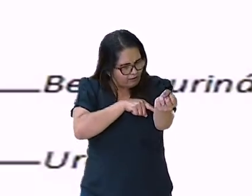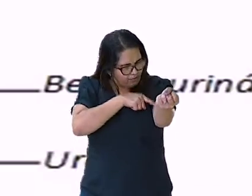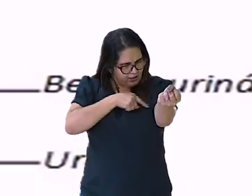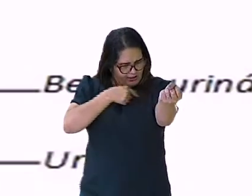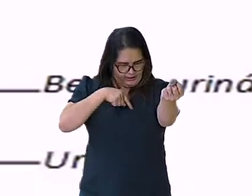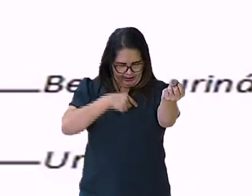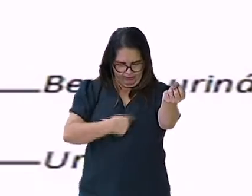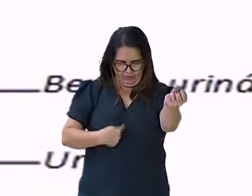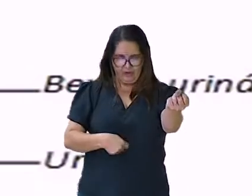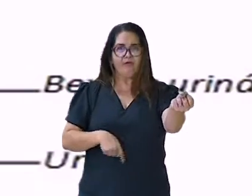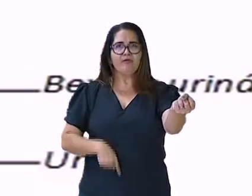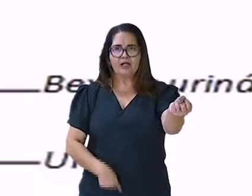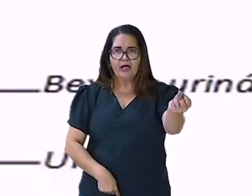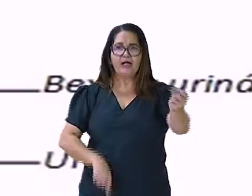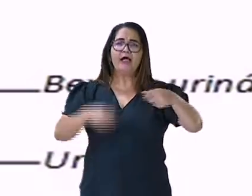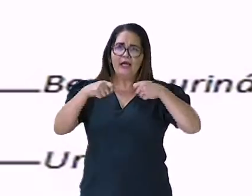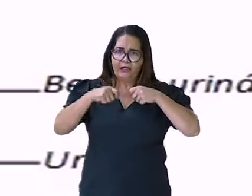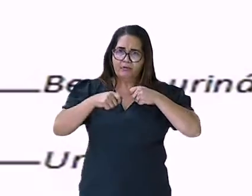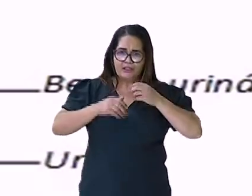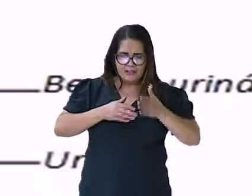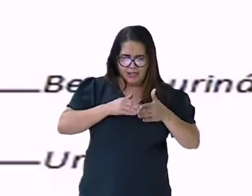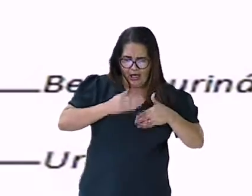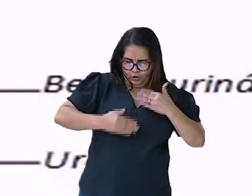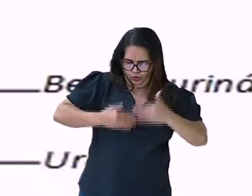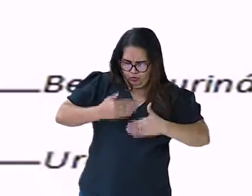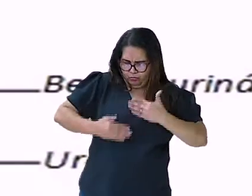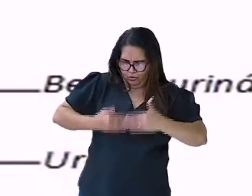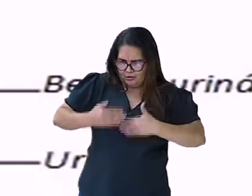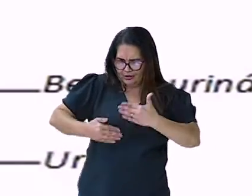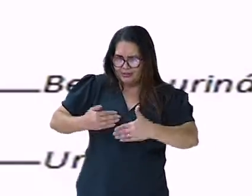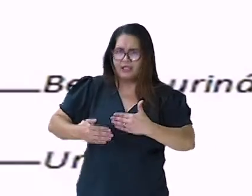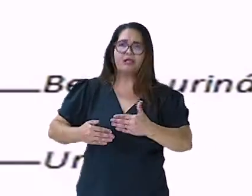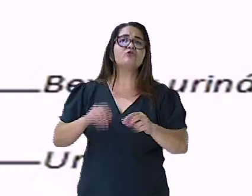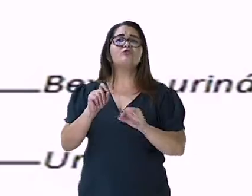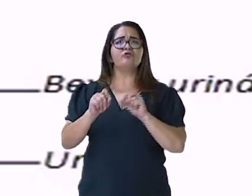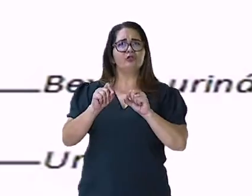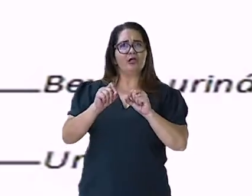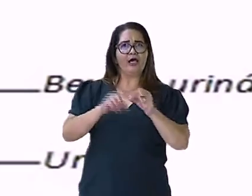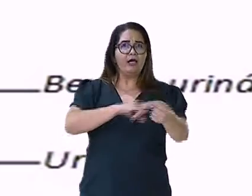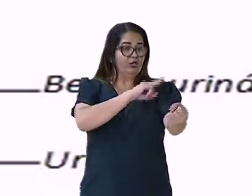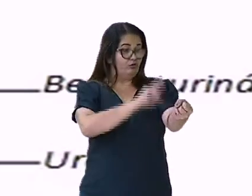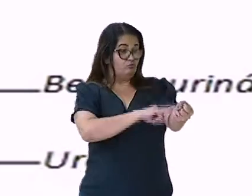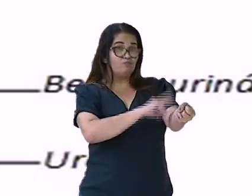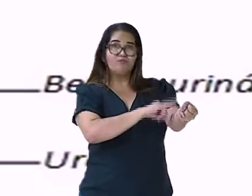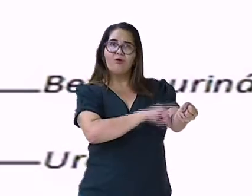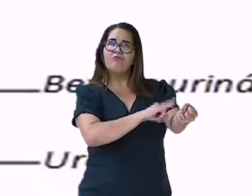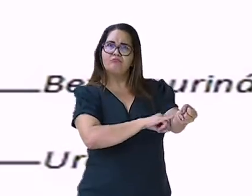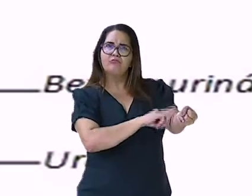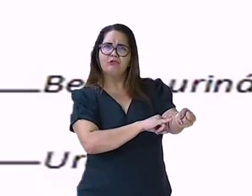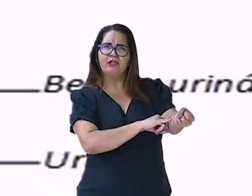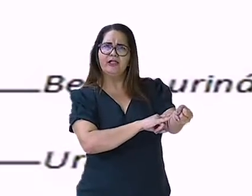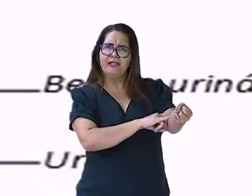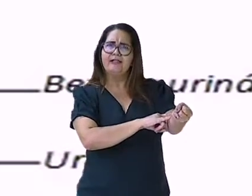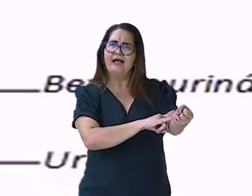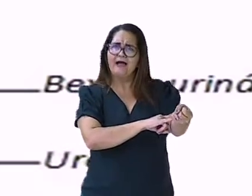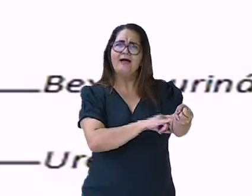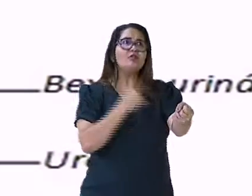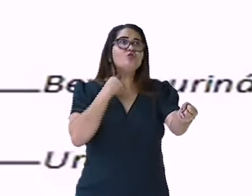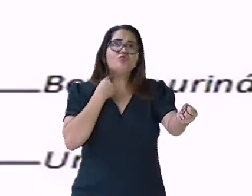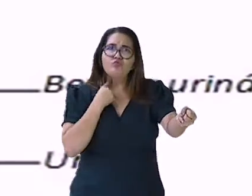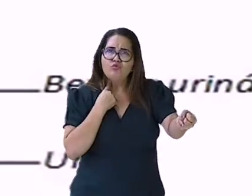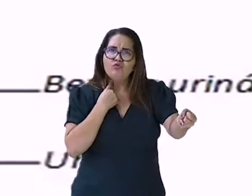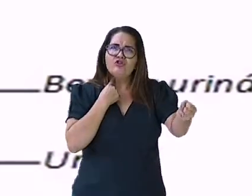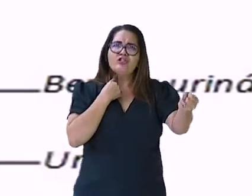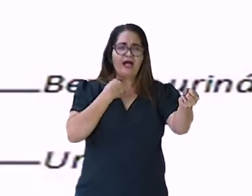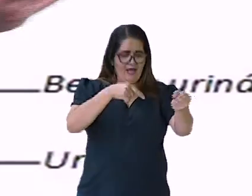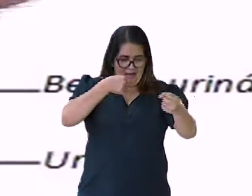regiões do néfron, começa então a produção da urina. É nesse processo que as impurezas e